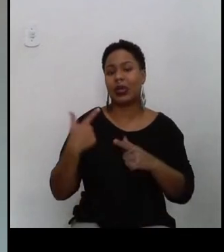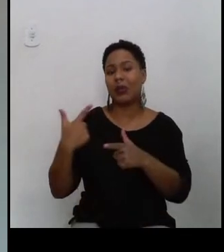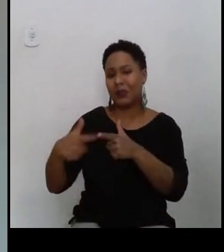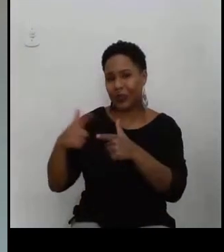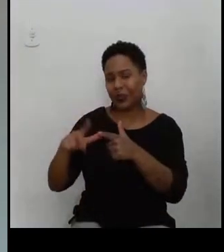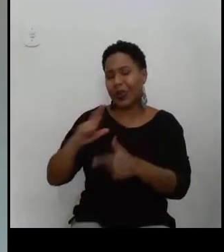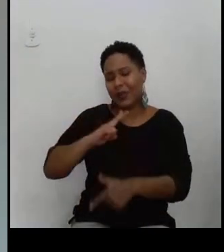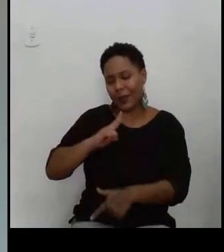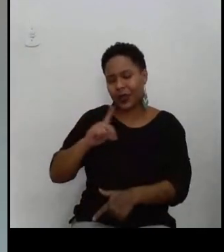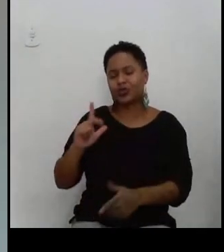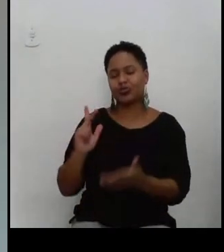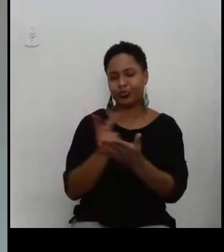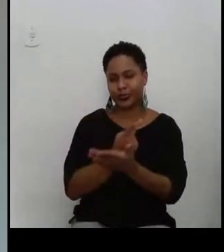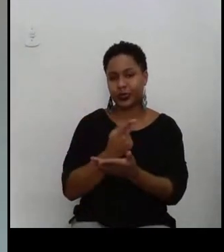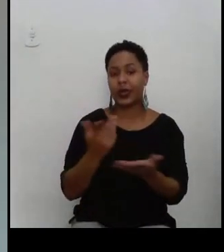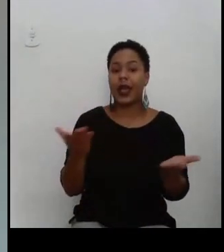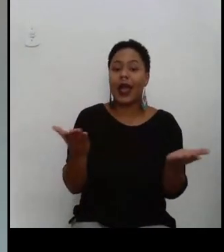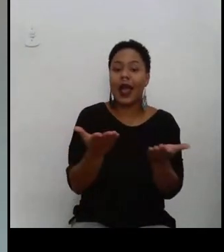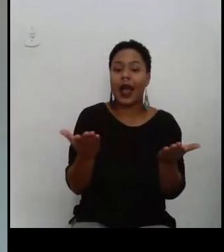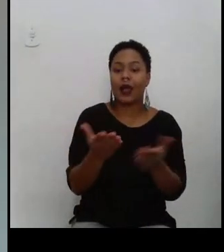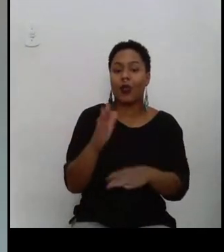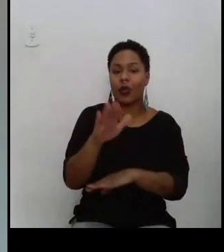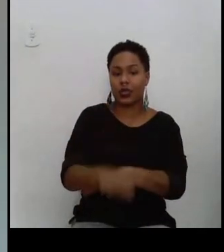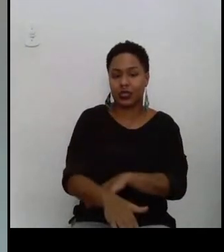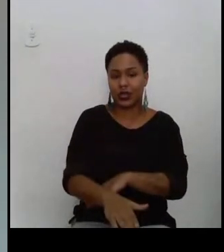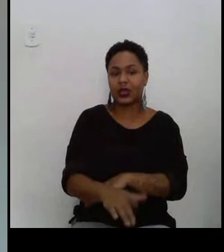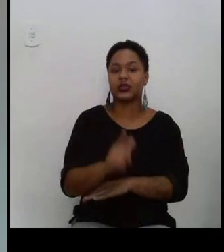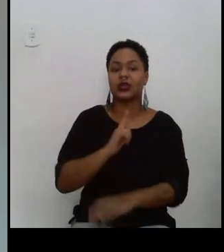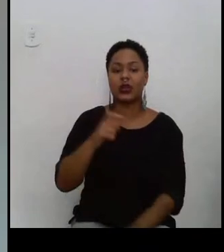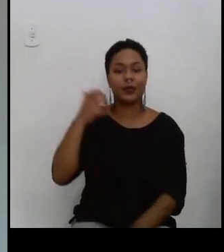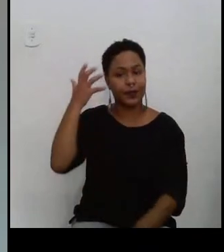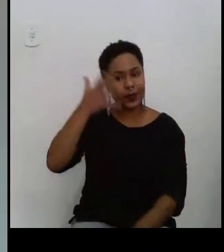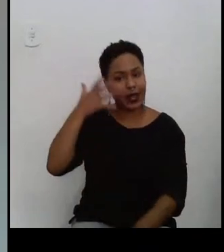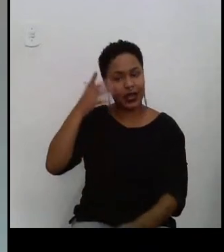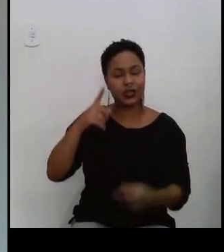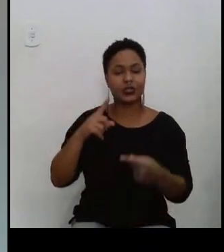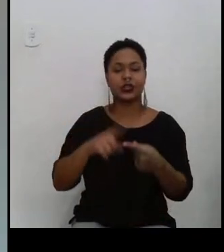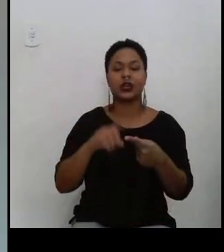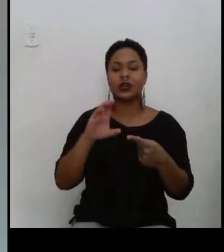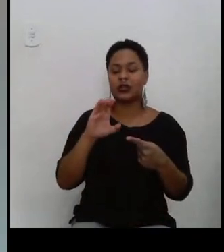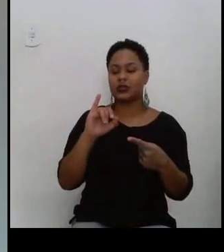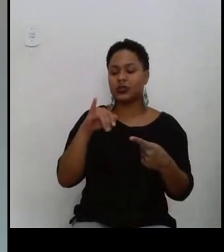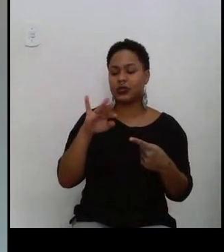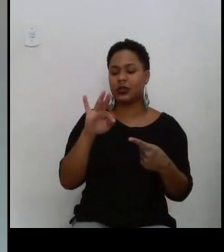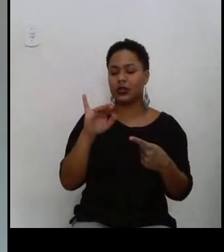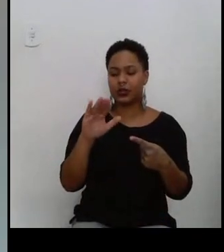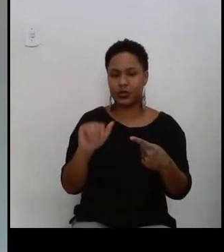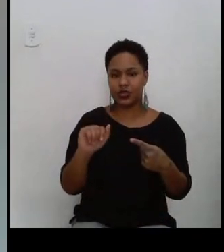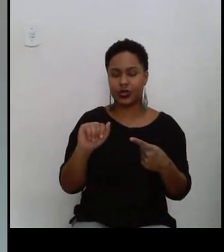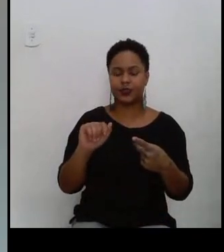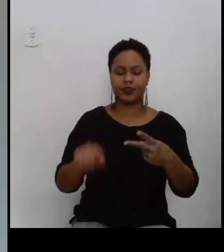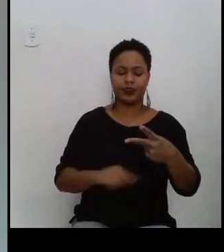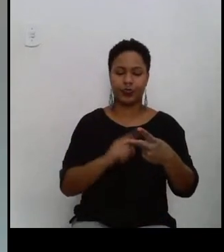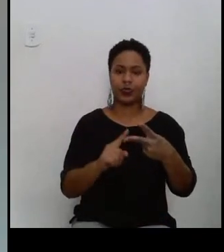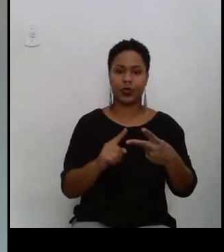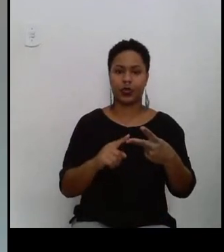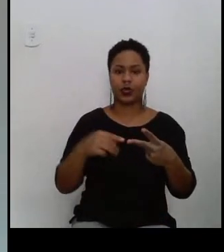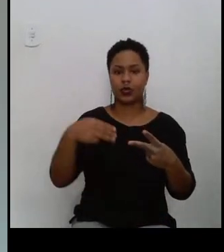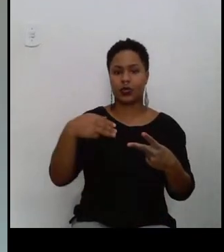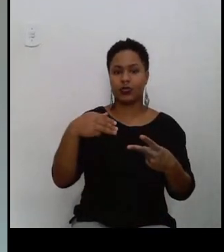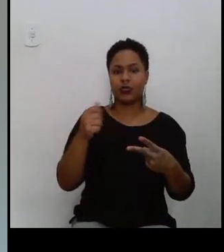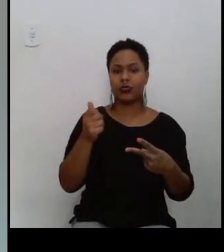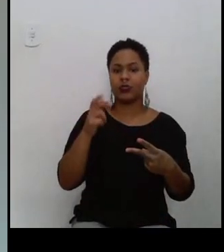pessoal então teremos agora a tarde aparece jogar Cíntia juffer Exu Manu